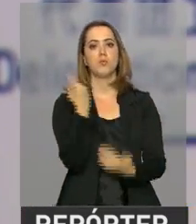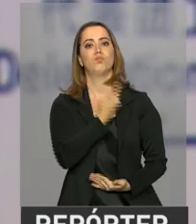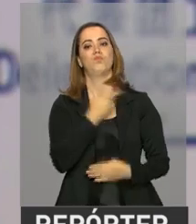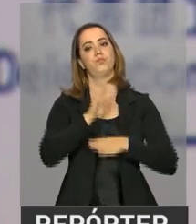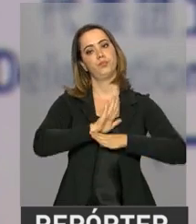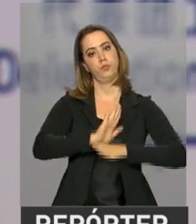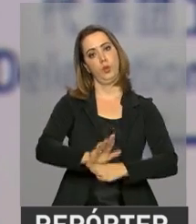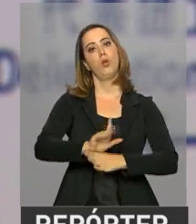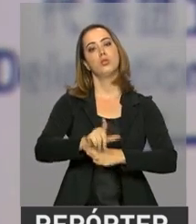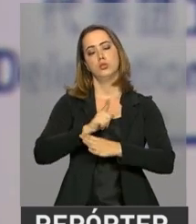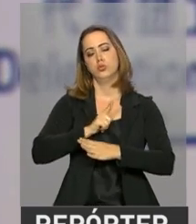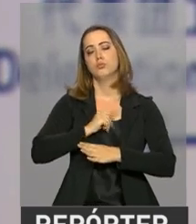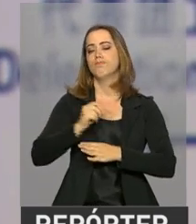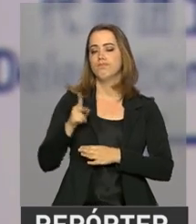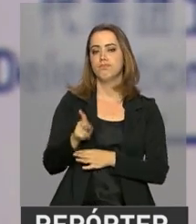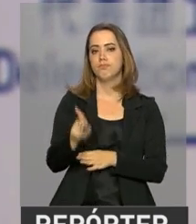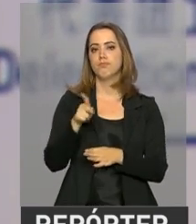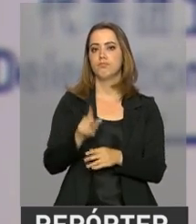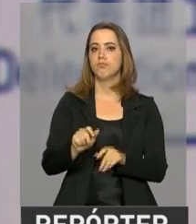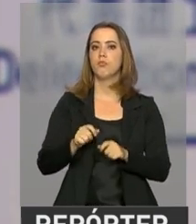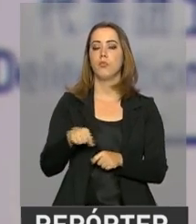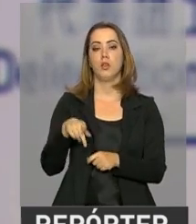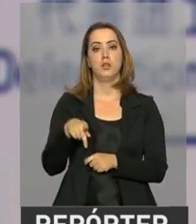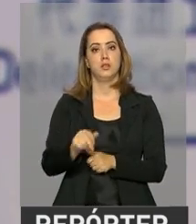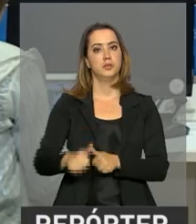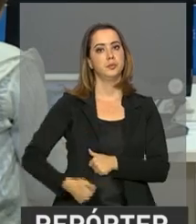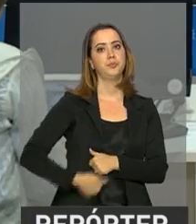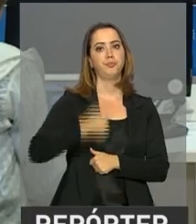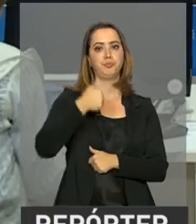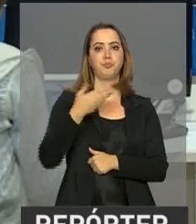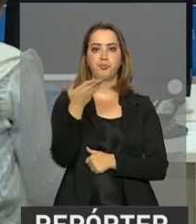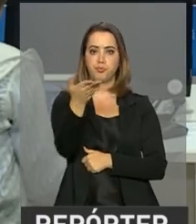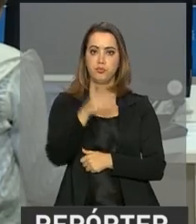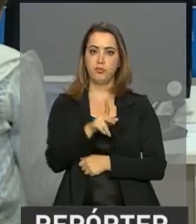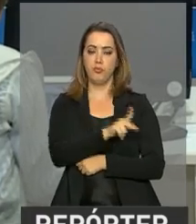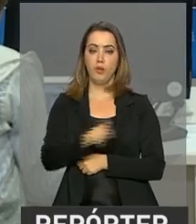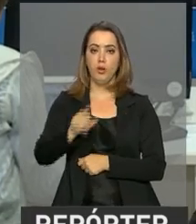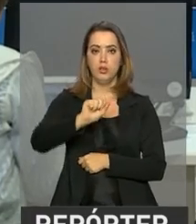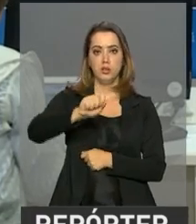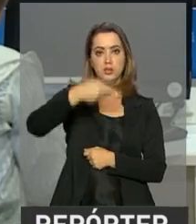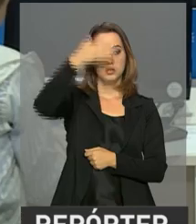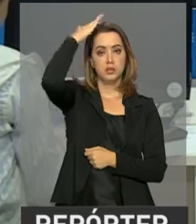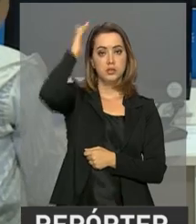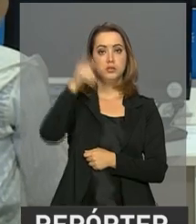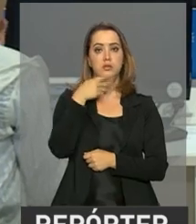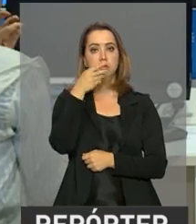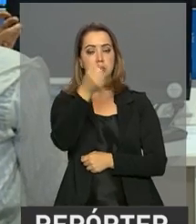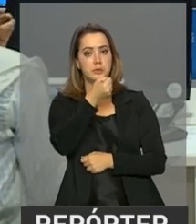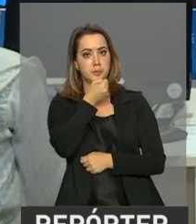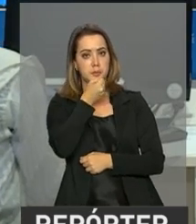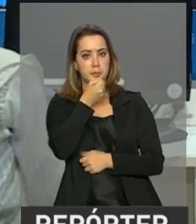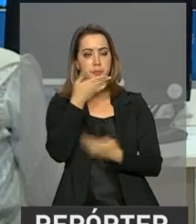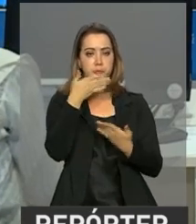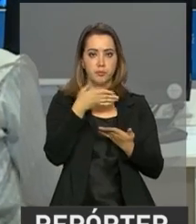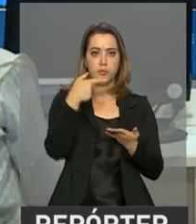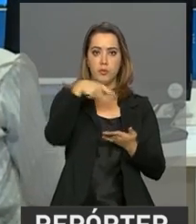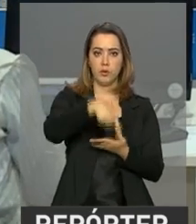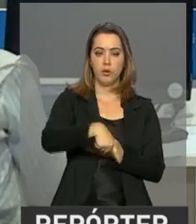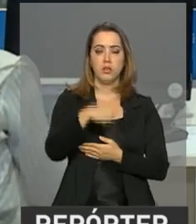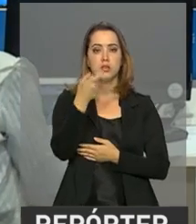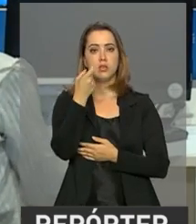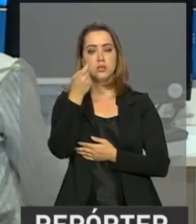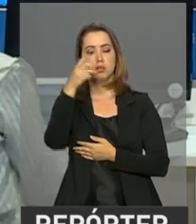nossa solidariedade, o nosso empenho para poder melhorar a sua situação. O presidente Michel Temer discursou nesta segunda-feira na sessão